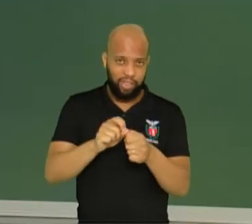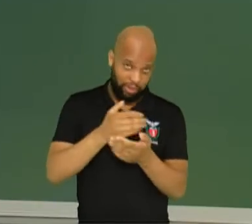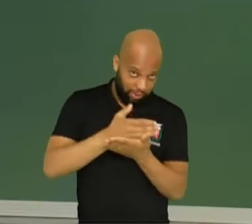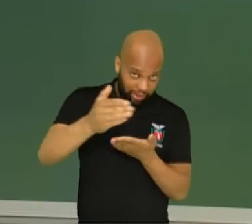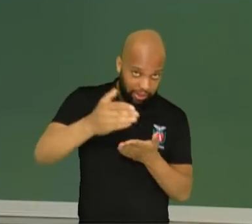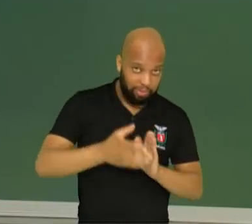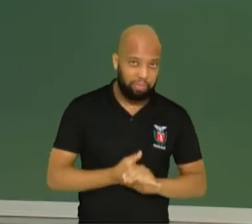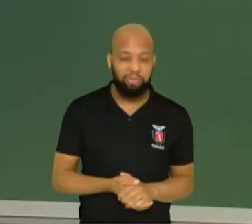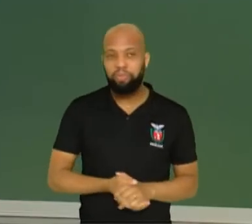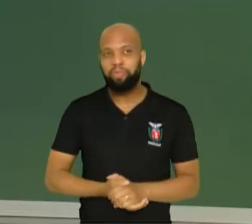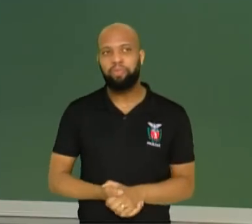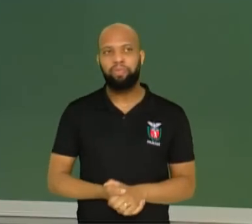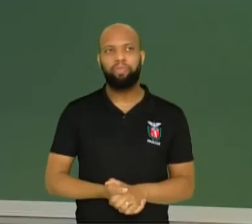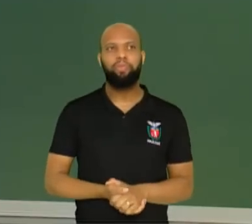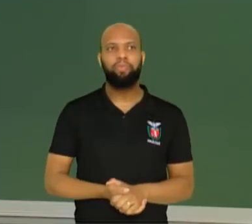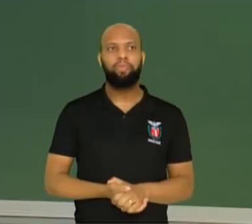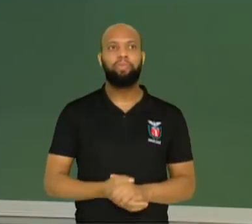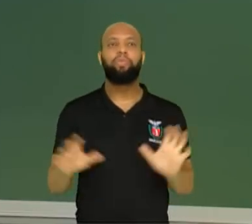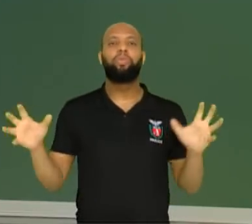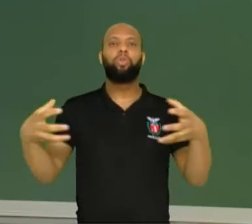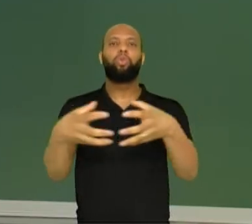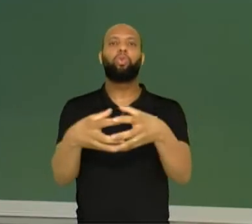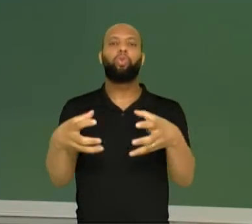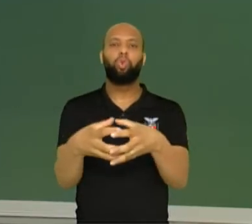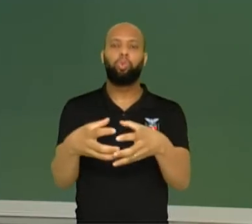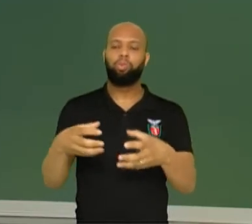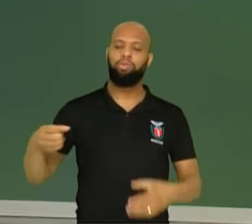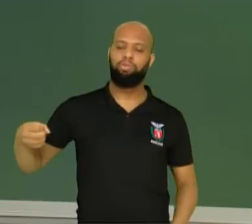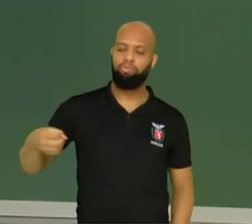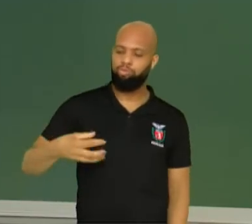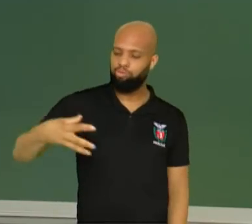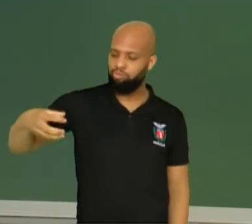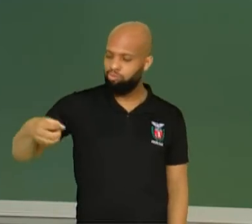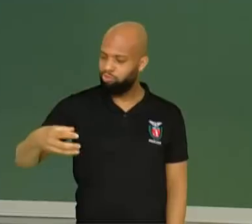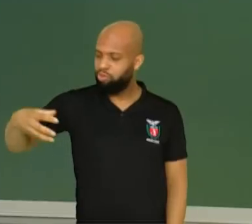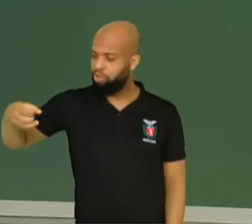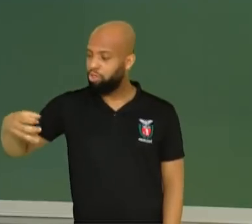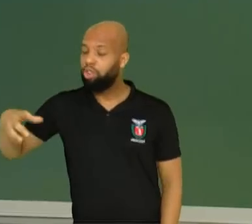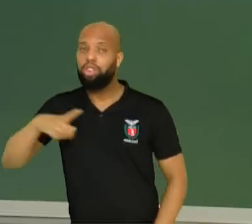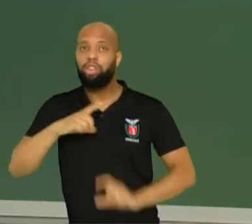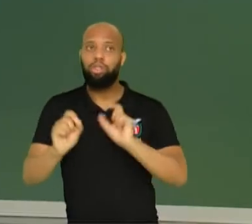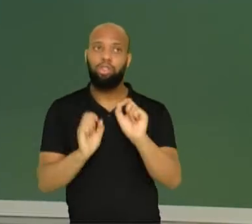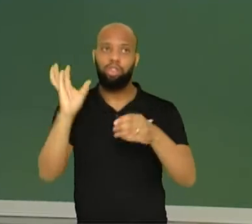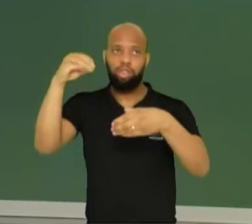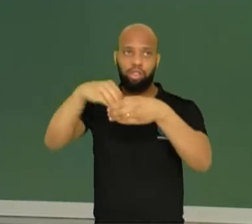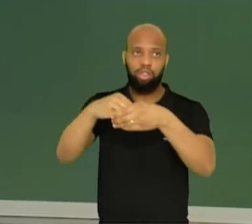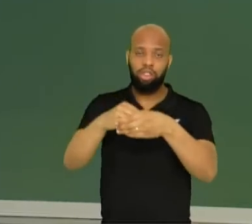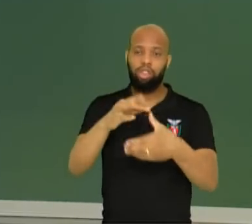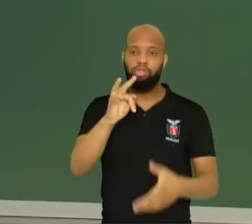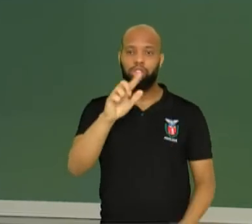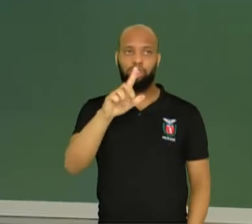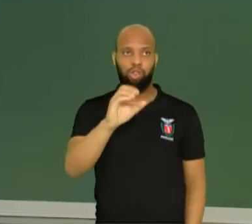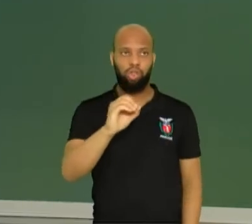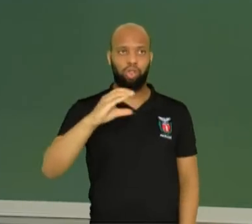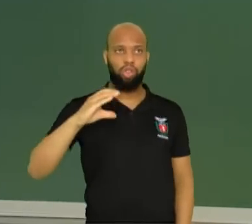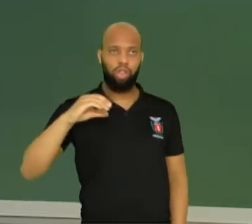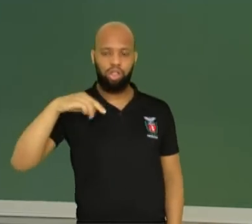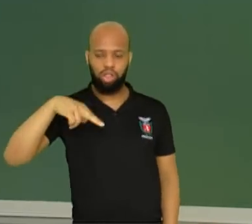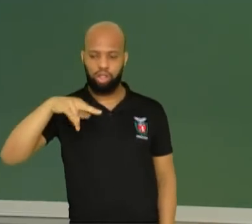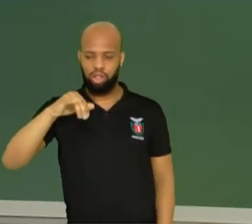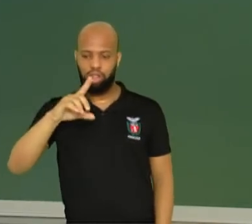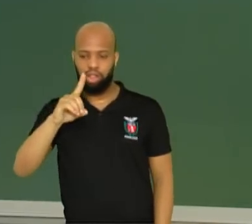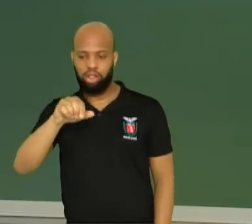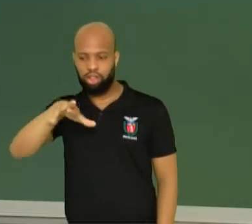começar? O grupo dos quinidários pertence ao filo Quinidaria. Quando a gente falou